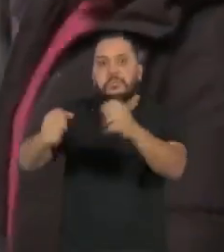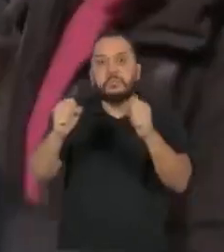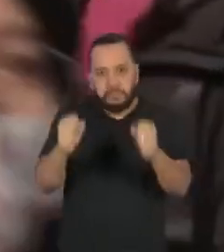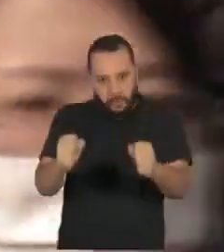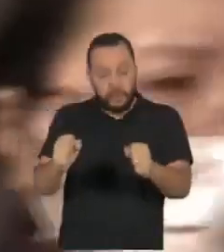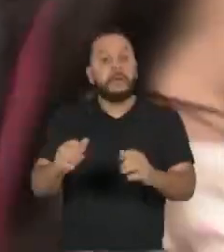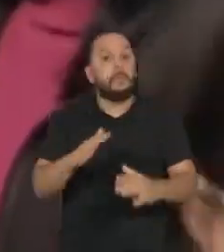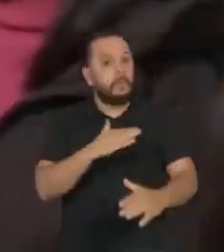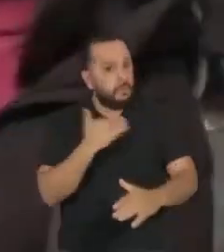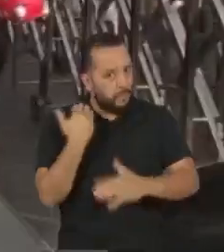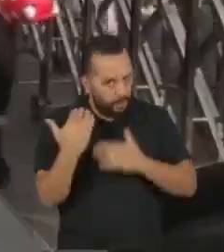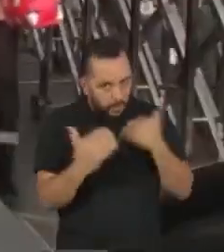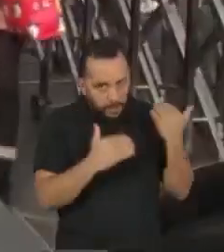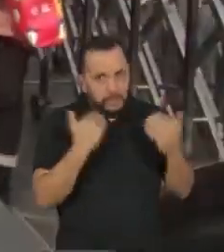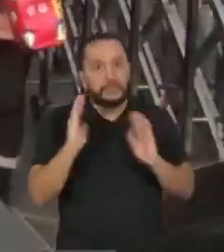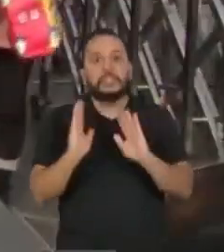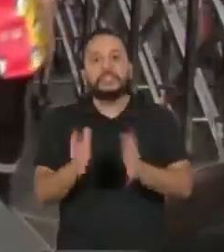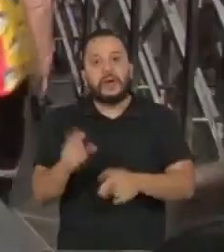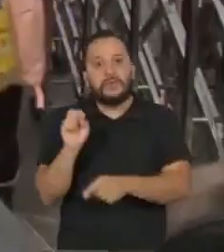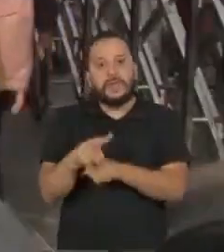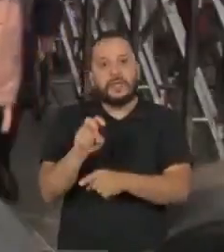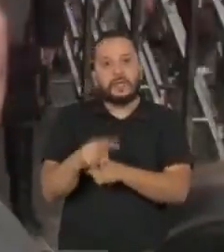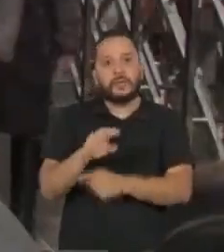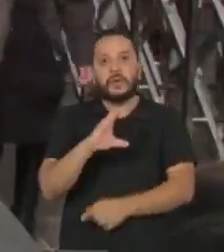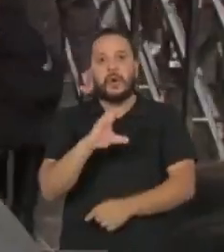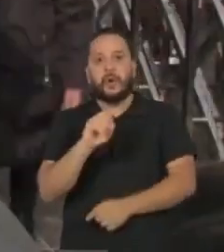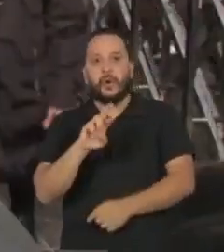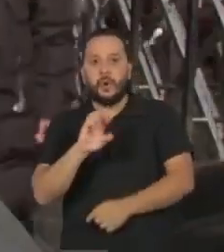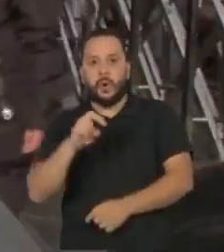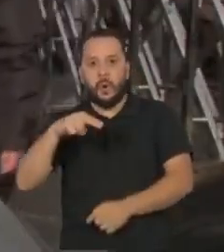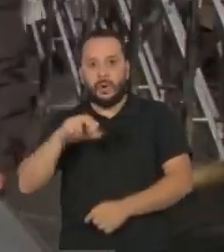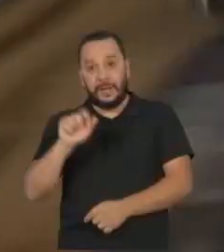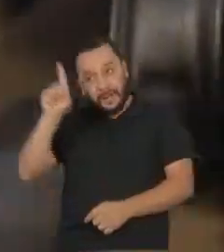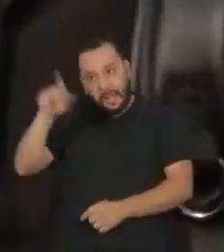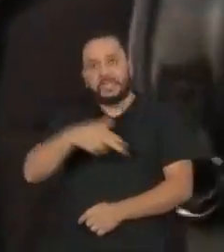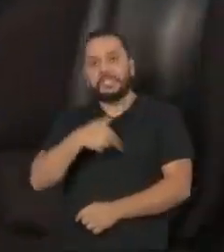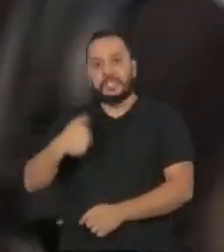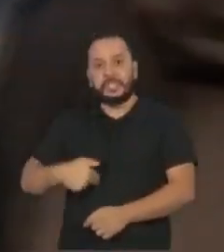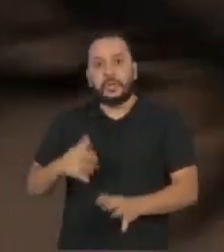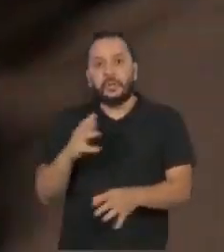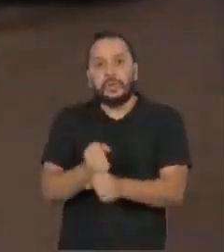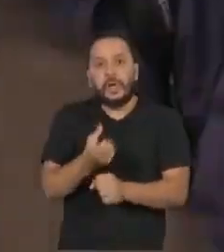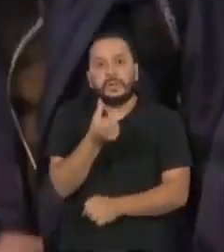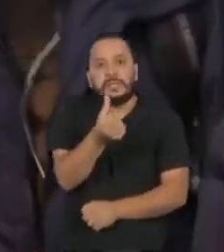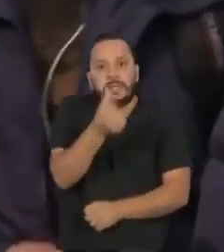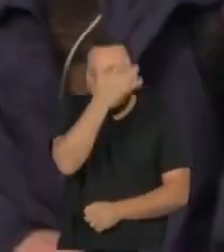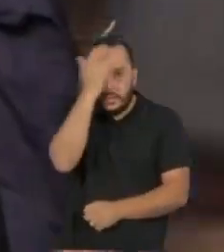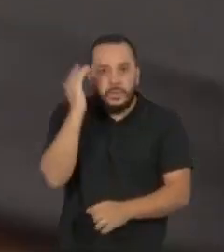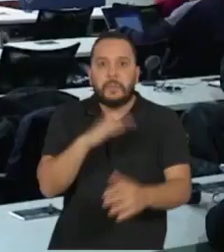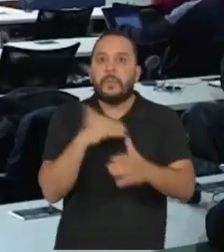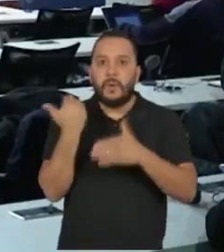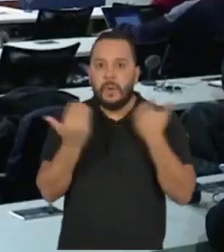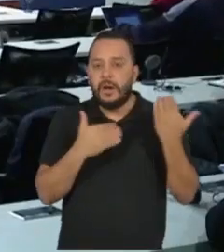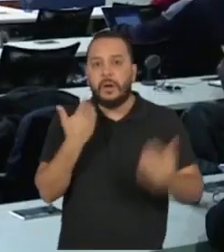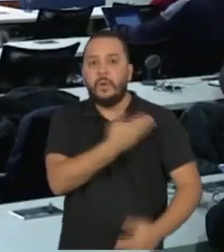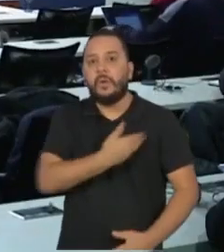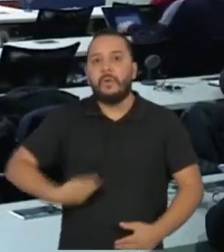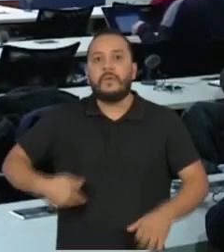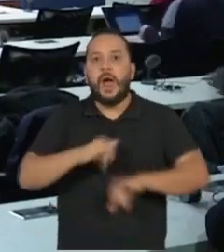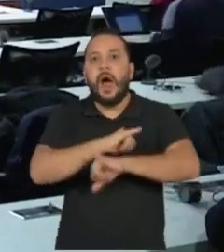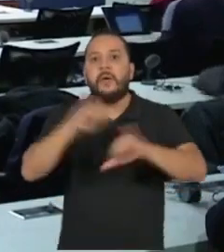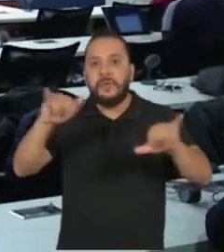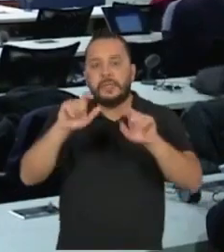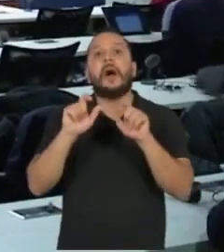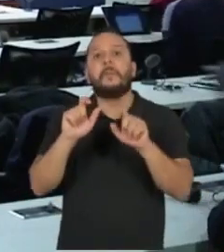de mortos pelo surto de coronavírus na China subiu para 6 nesta terça-feira e as autoridades afirmam que pode haver